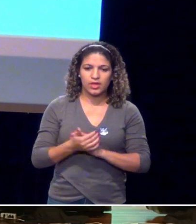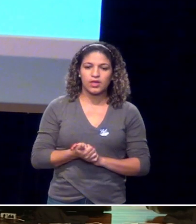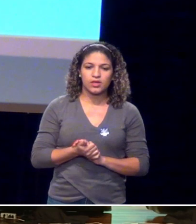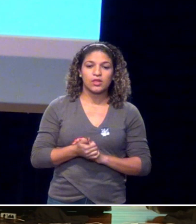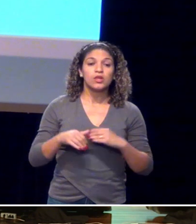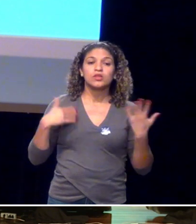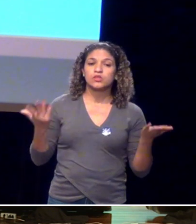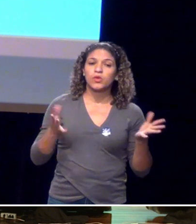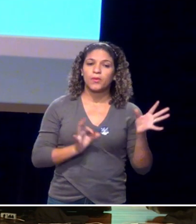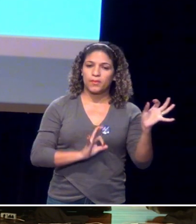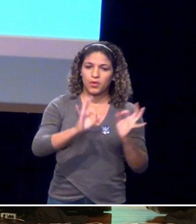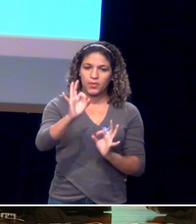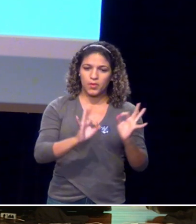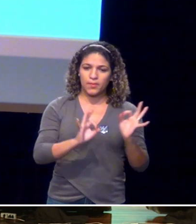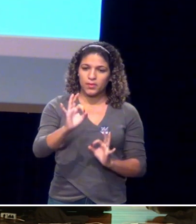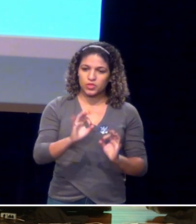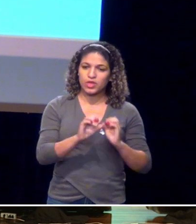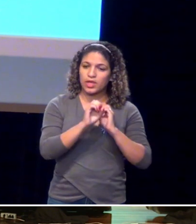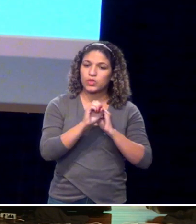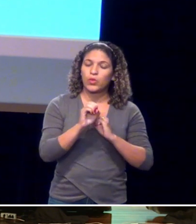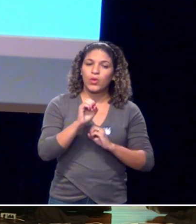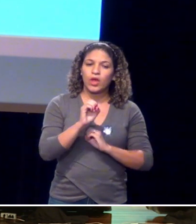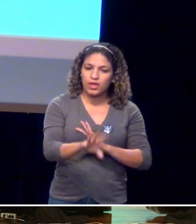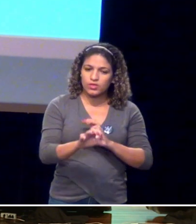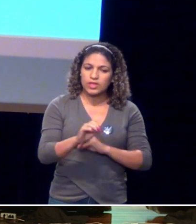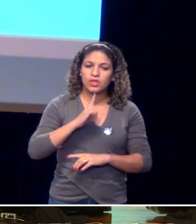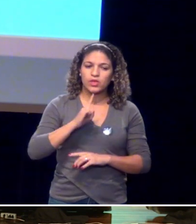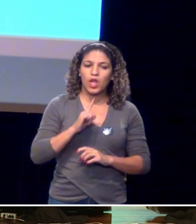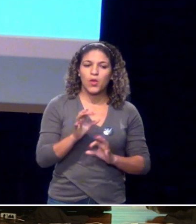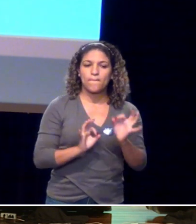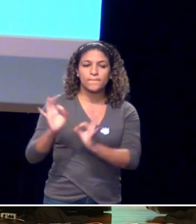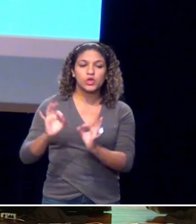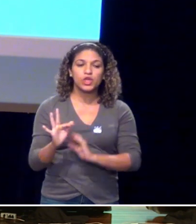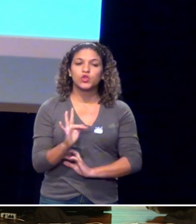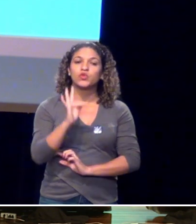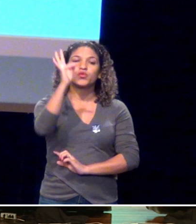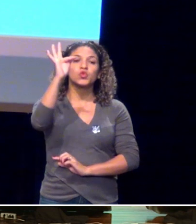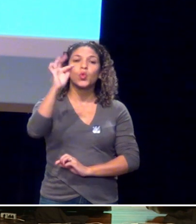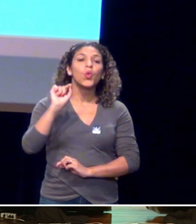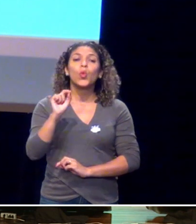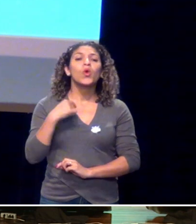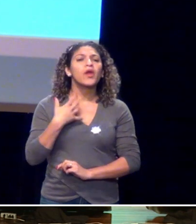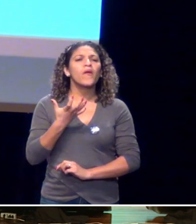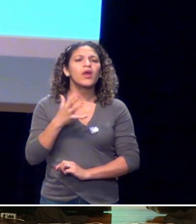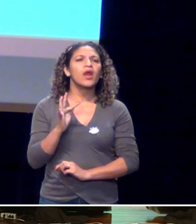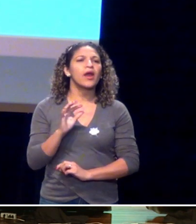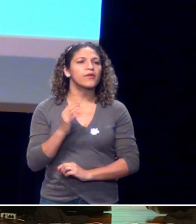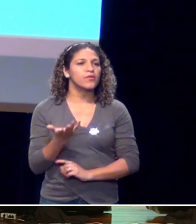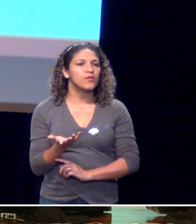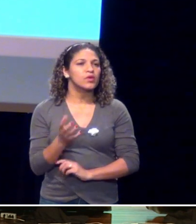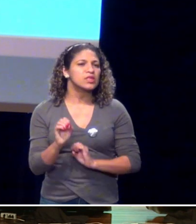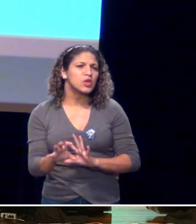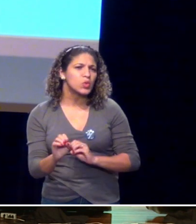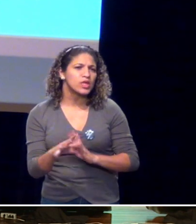seu projeto educacional, eu sempre tenho que ter um projeto de futuro, o que eu quero na